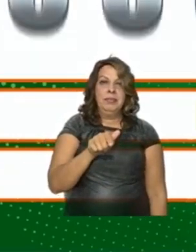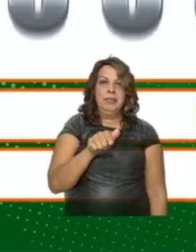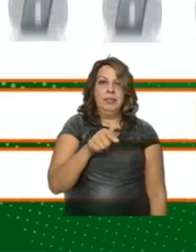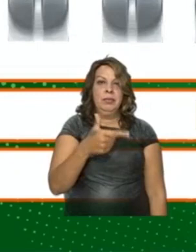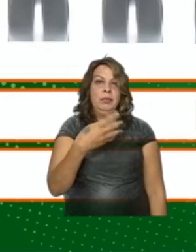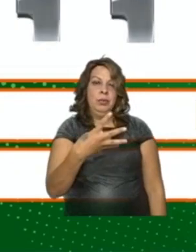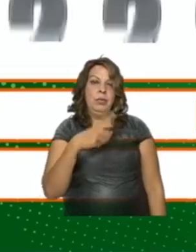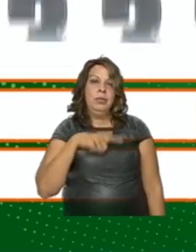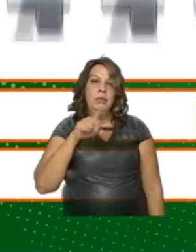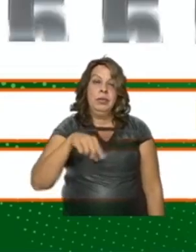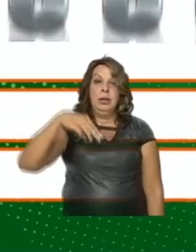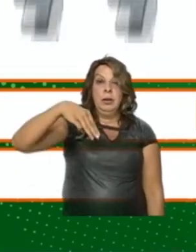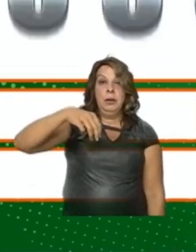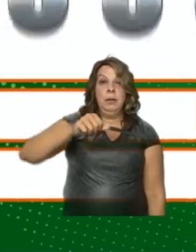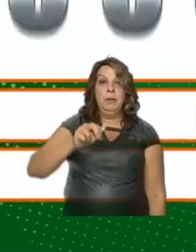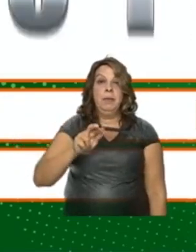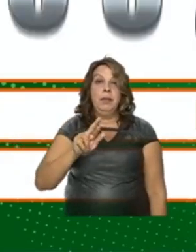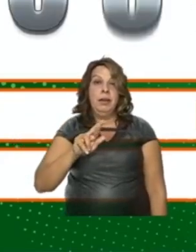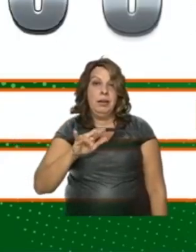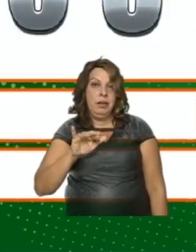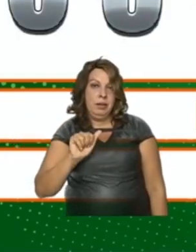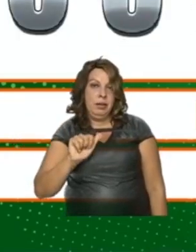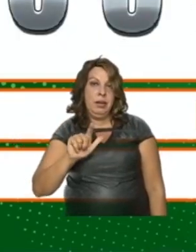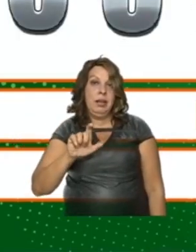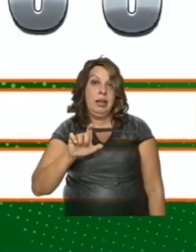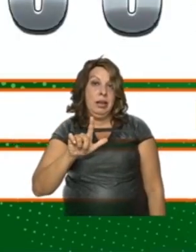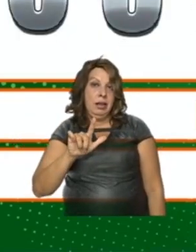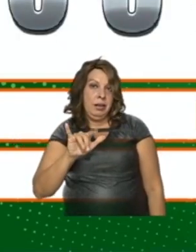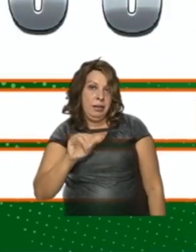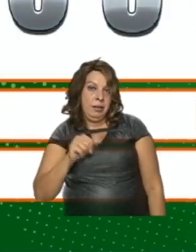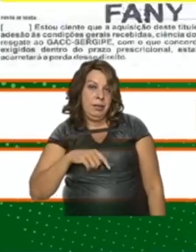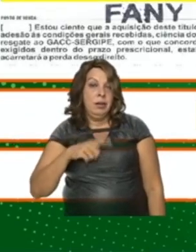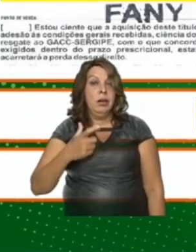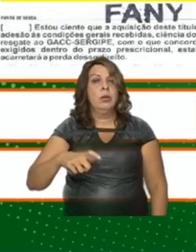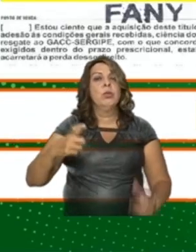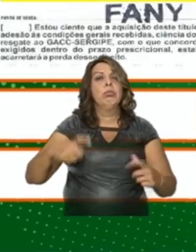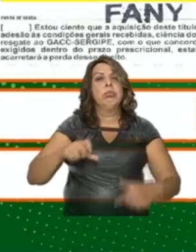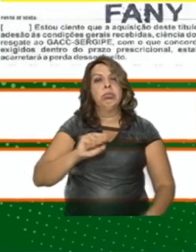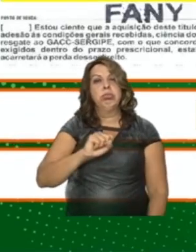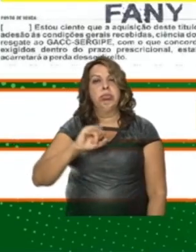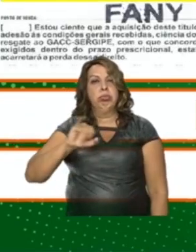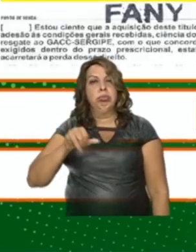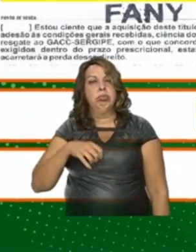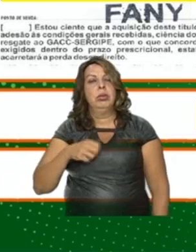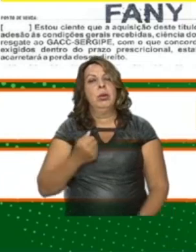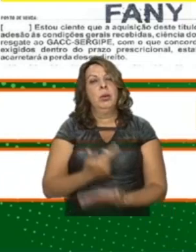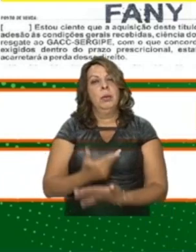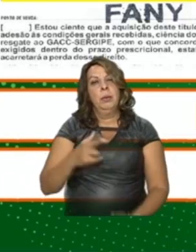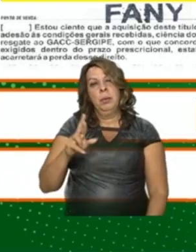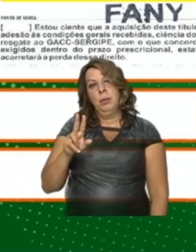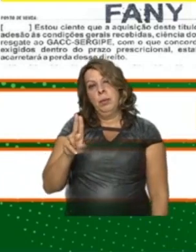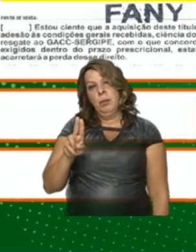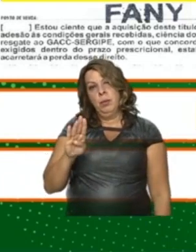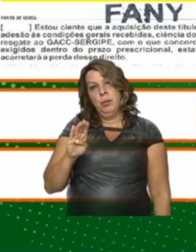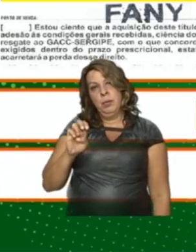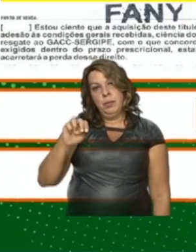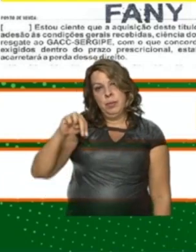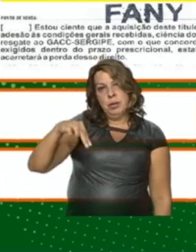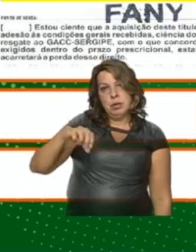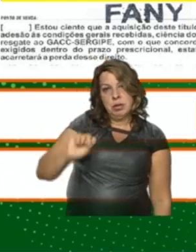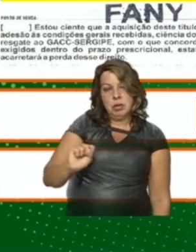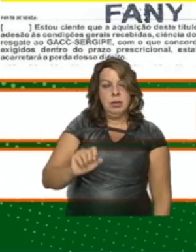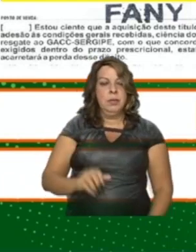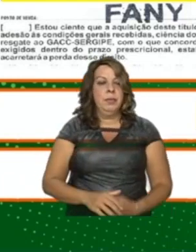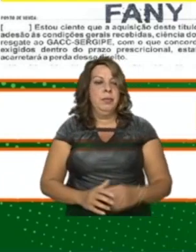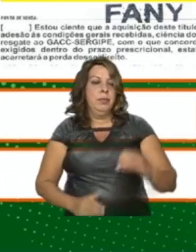166724, Maria Lélia dos Santos. Ó, é do bairro aí, São José, adquiriu com Rubens, regional